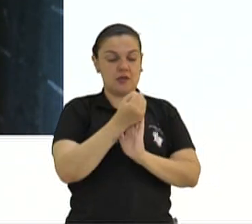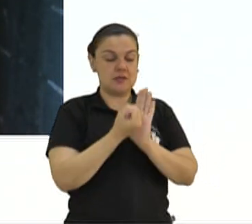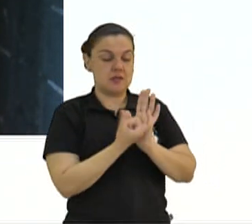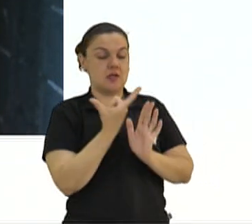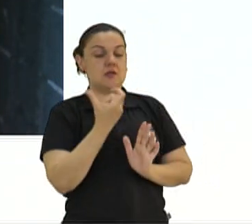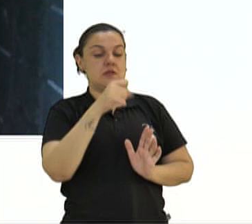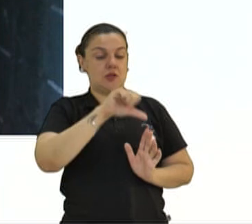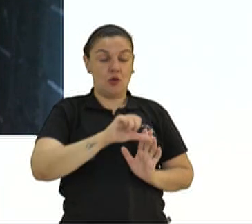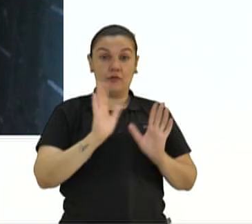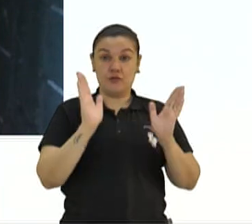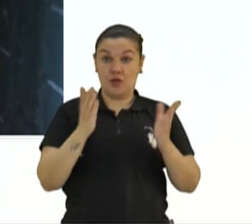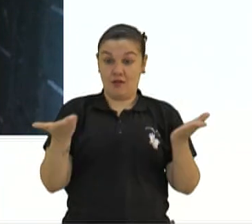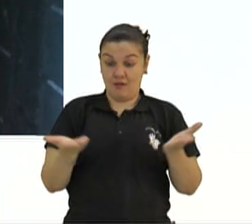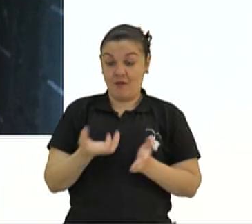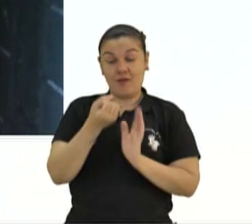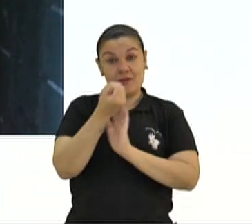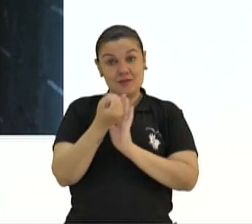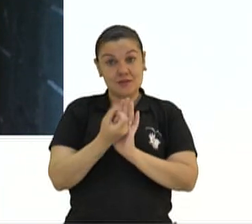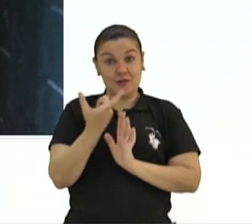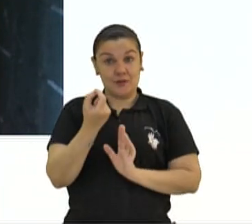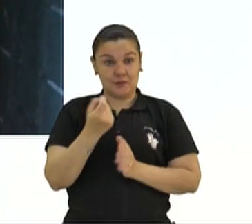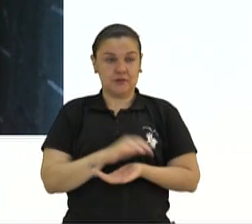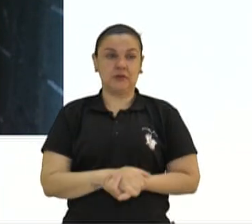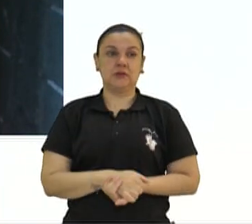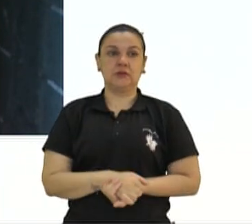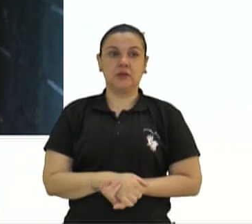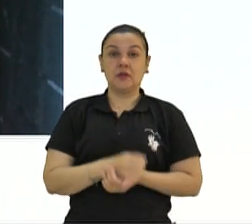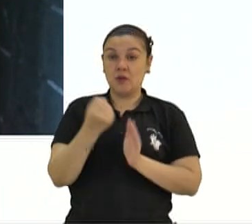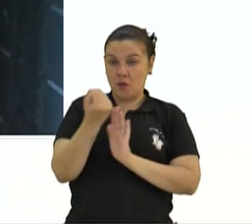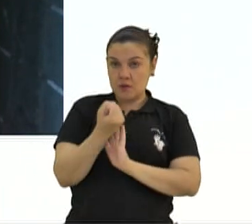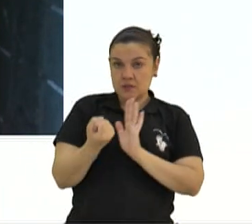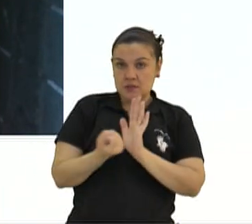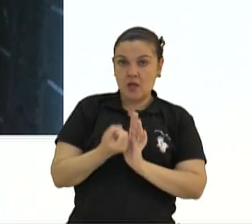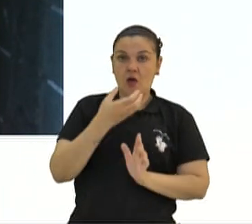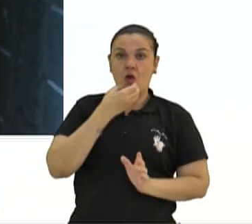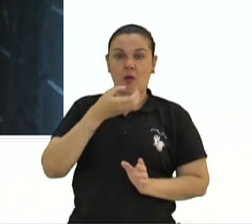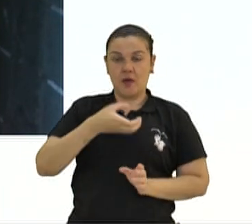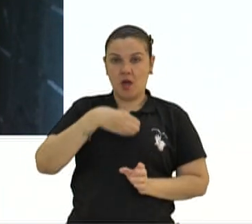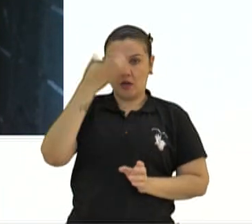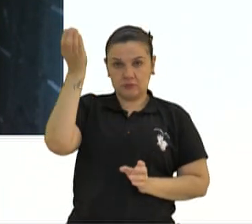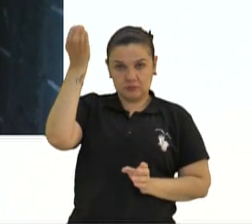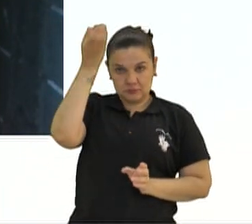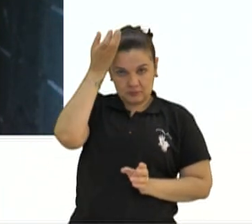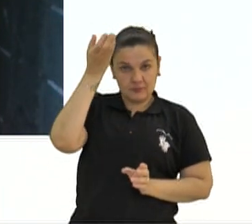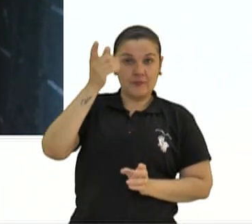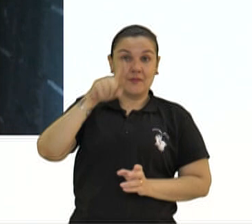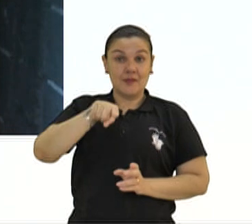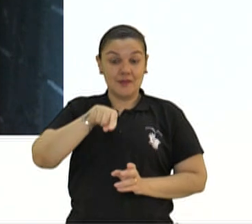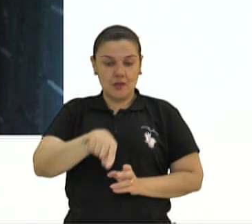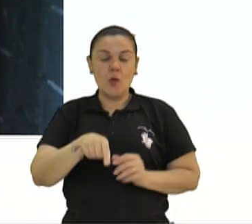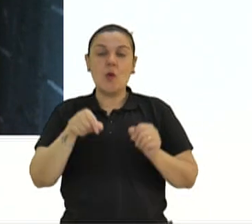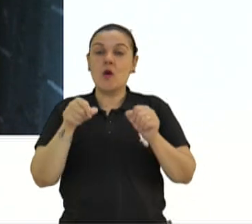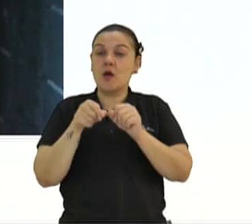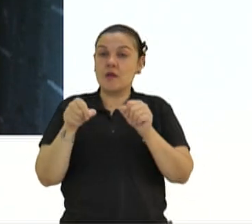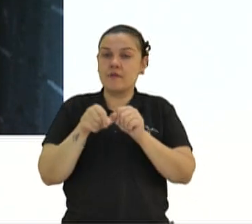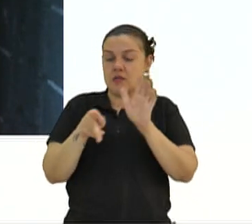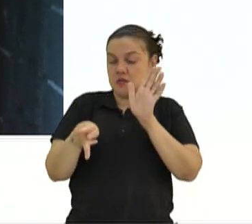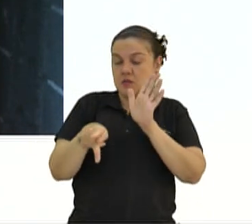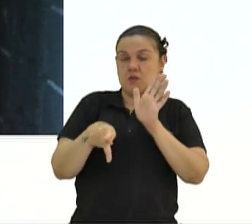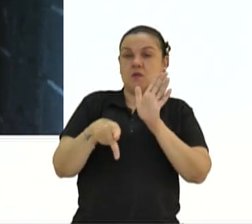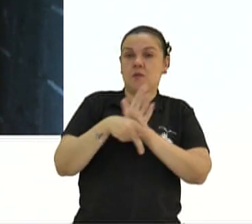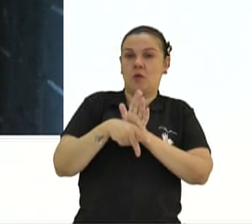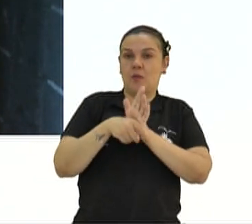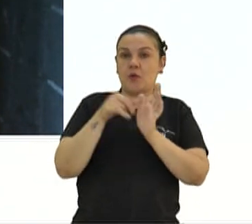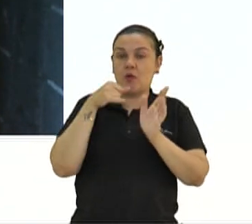estamos no século XX. No Perfeito. Início do século XX, o Thomas Edison começou a fabricar geradores de corrente contínua. O que significa